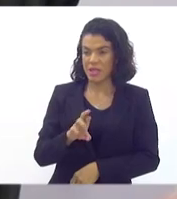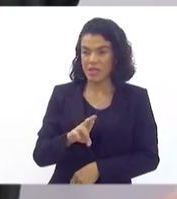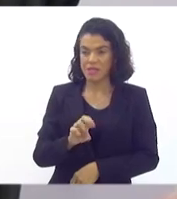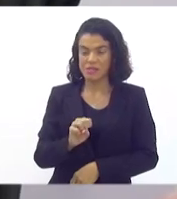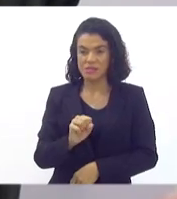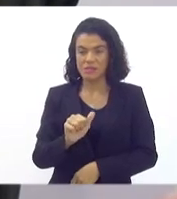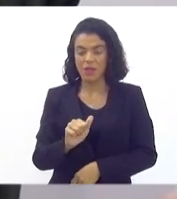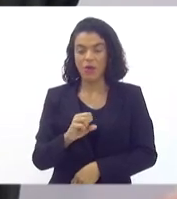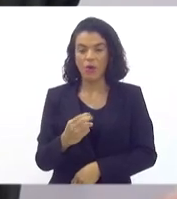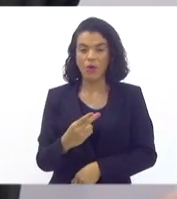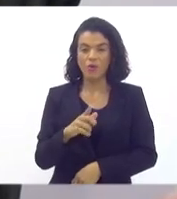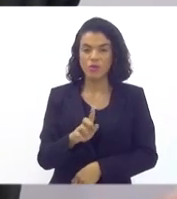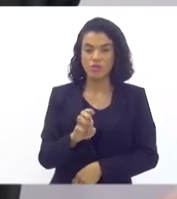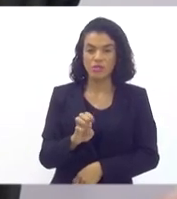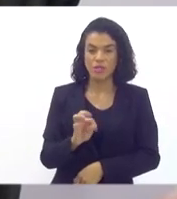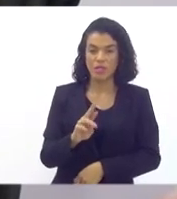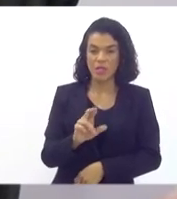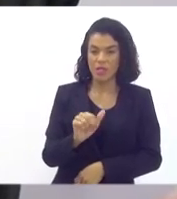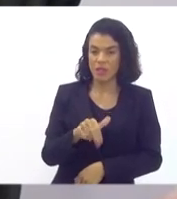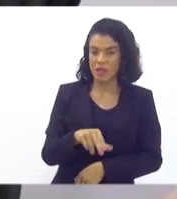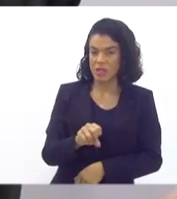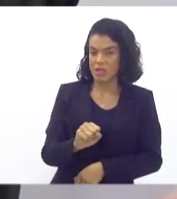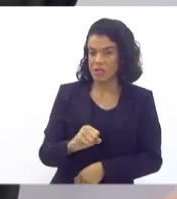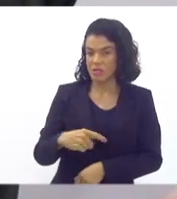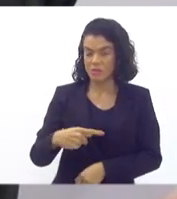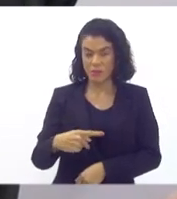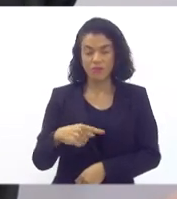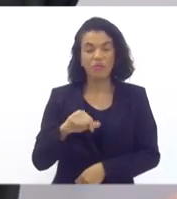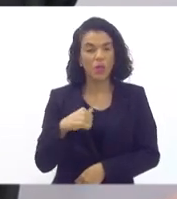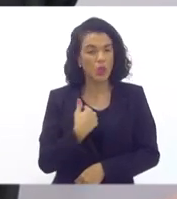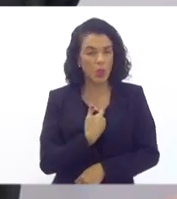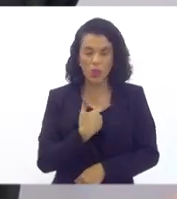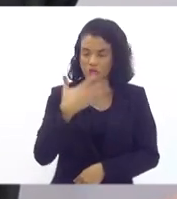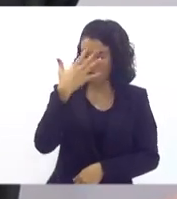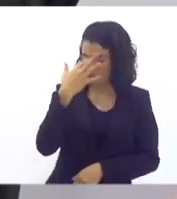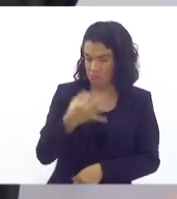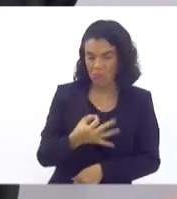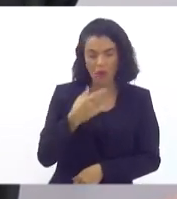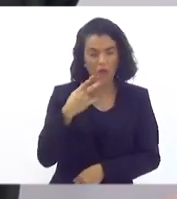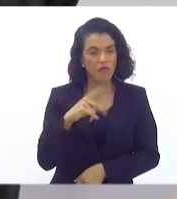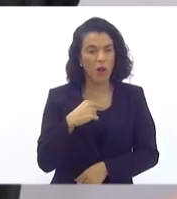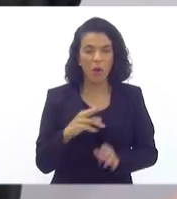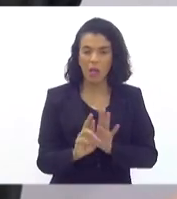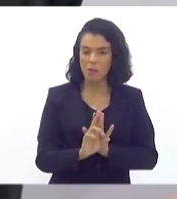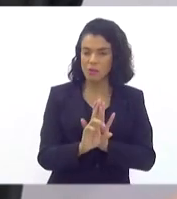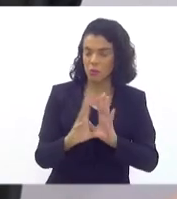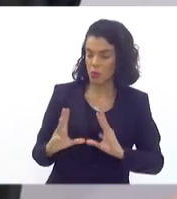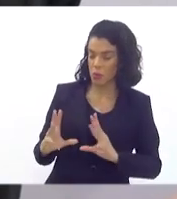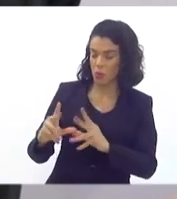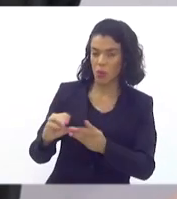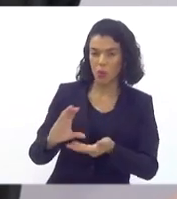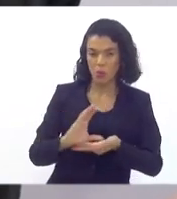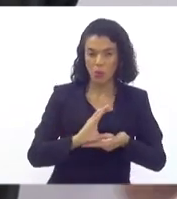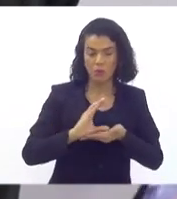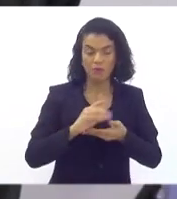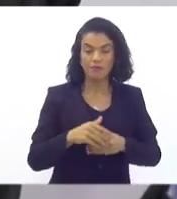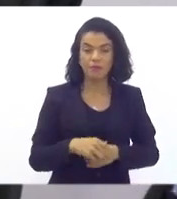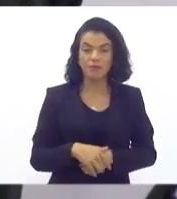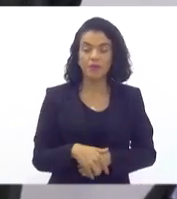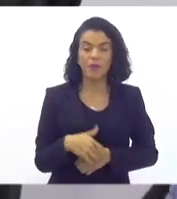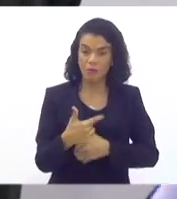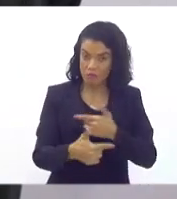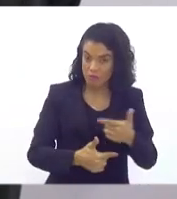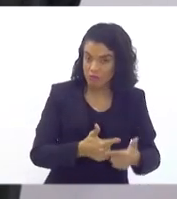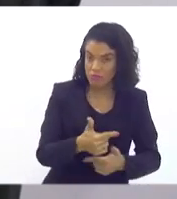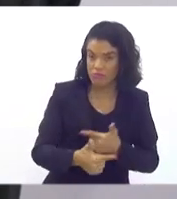essa narrativa e o refuta com veemência e tenho a mais absoluta convicção que falo por todos os deputados desse colegiados então através desse